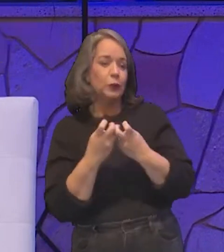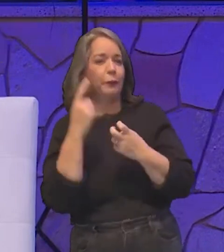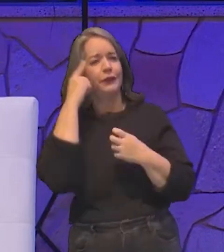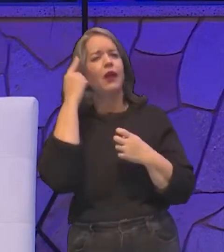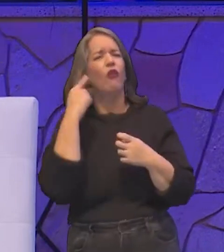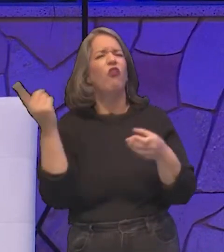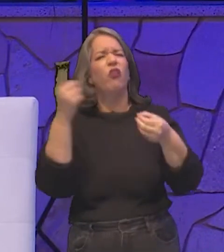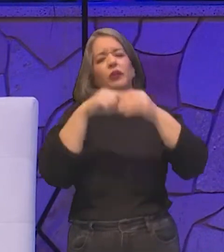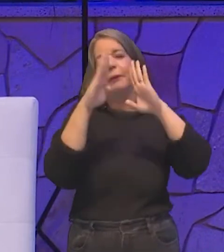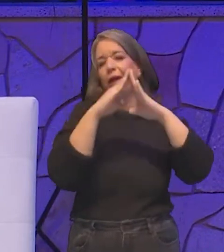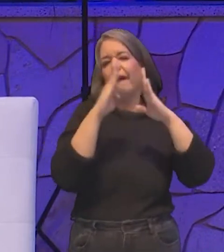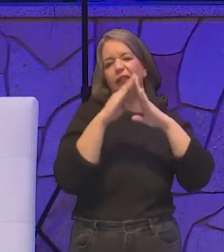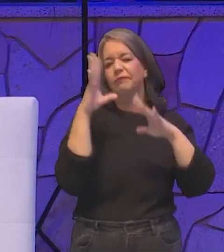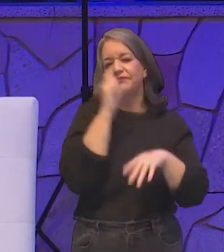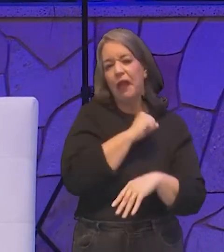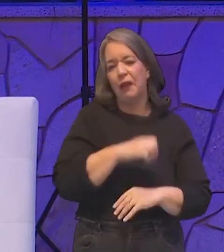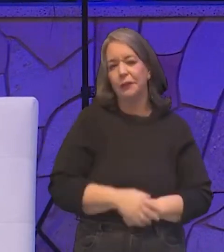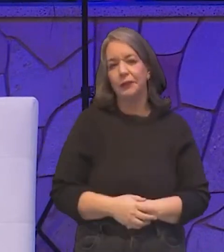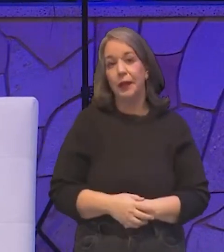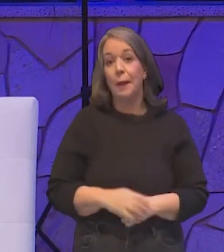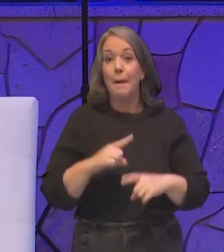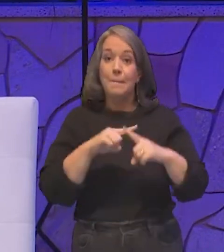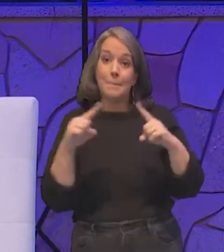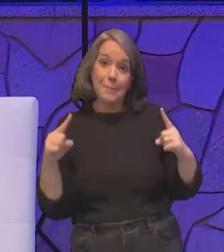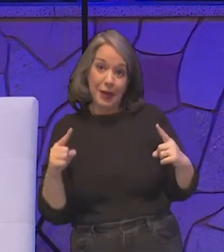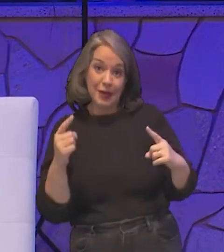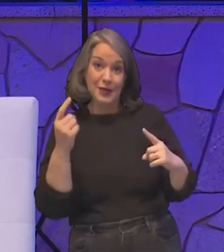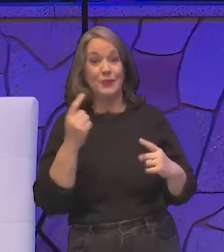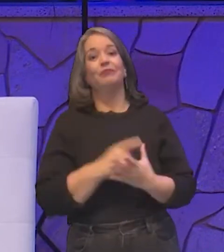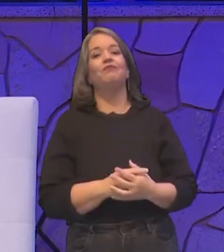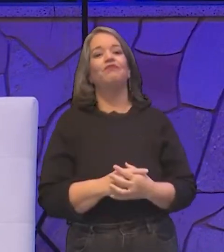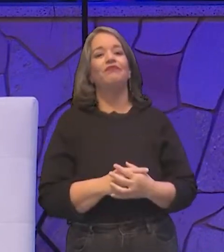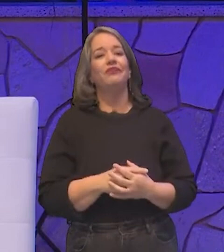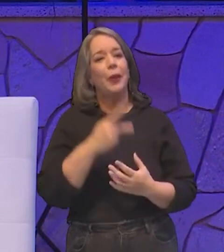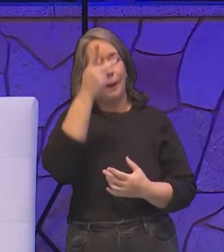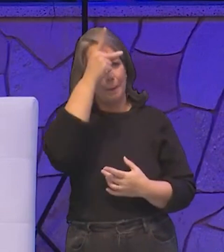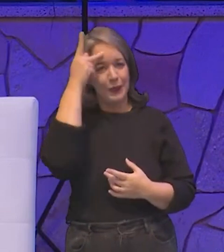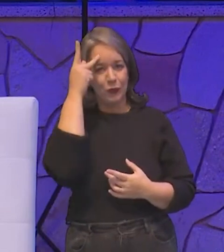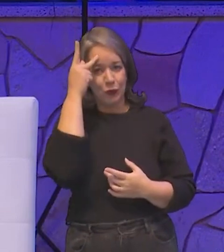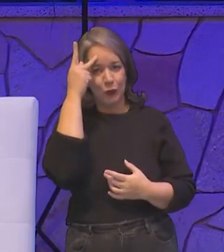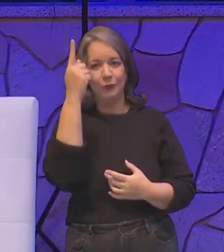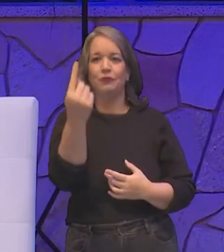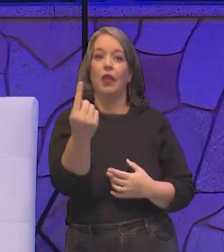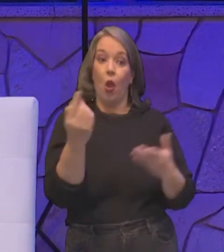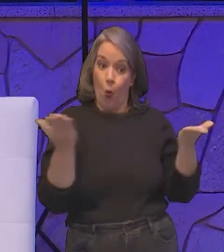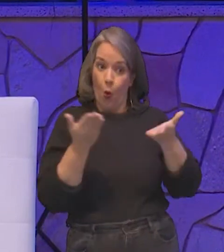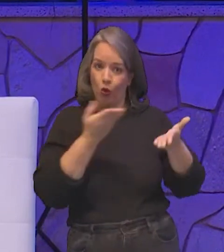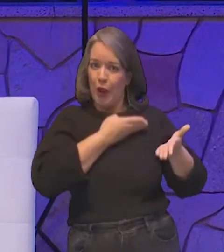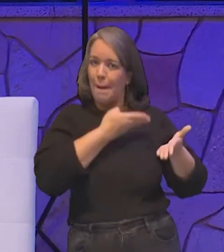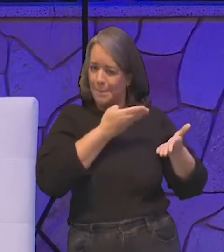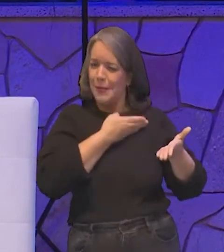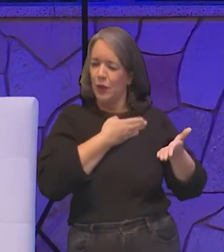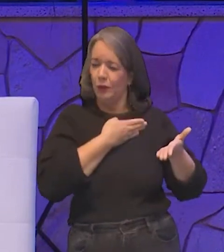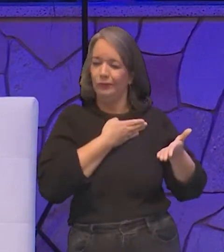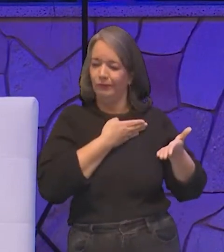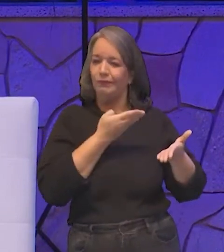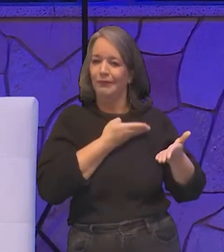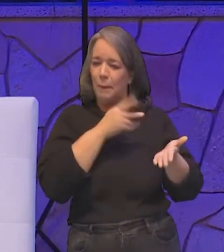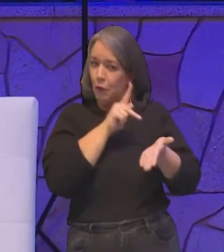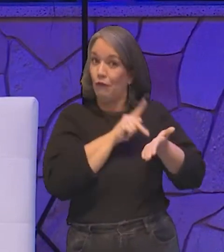embora para casa. E chegou um grande amigo meu, me procurou, eu não conhecia naquela